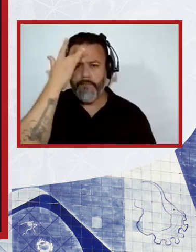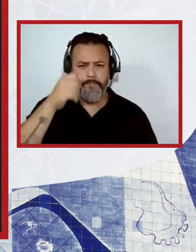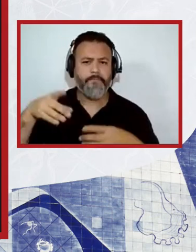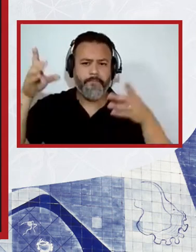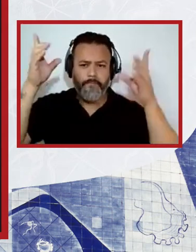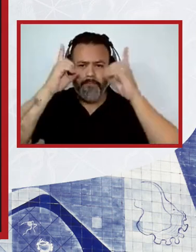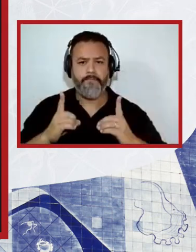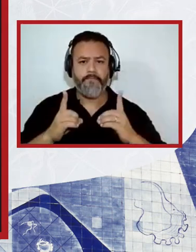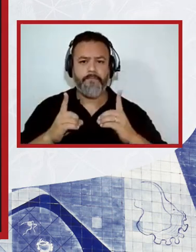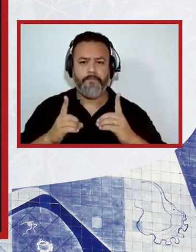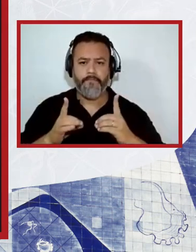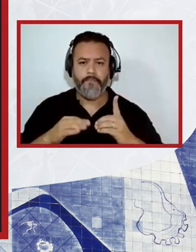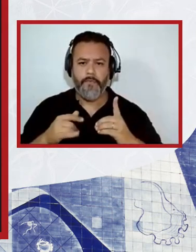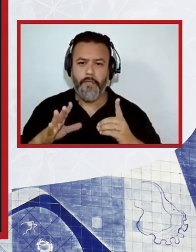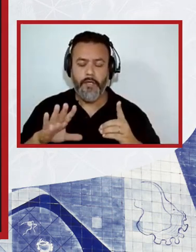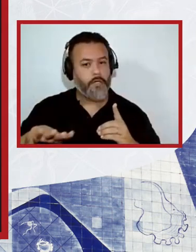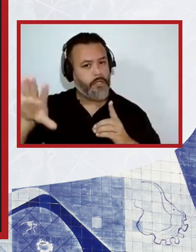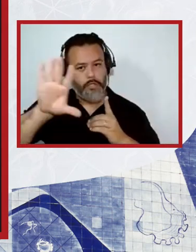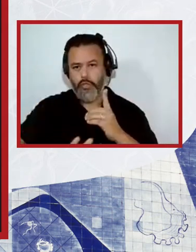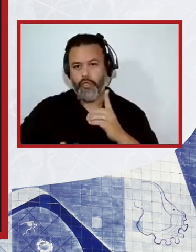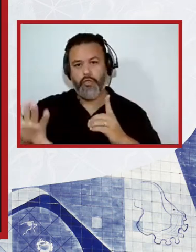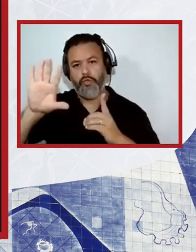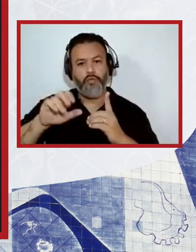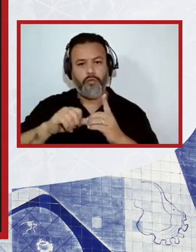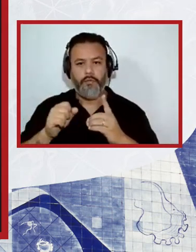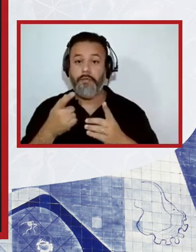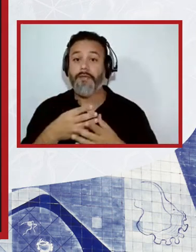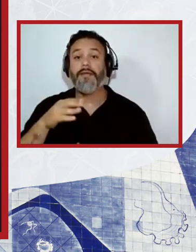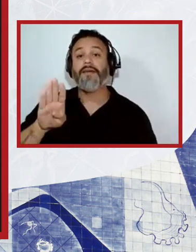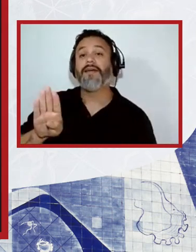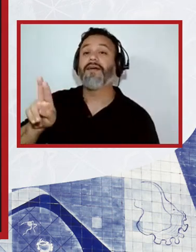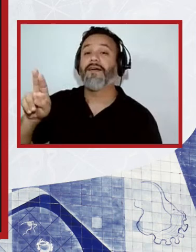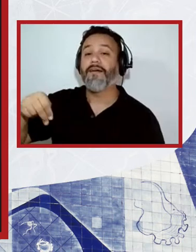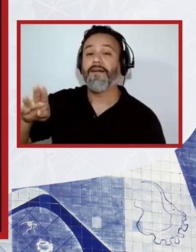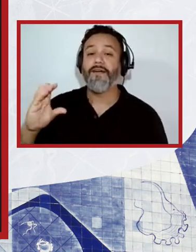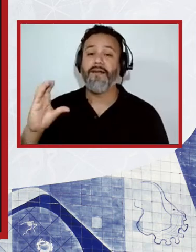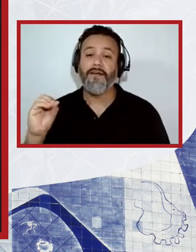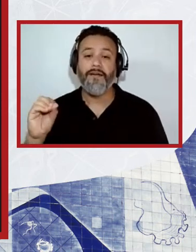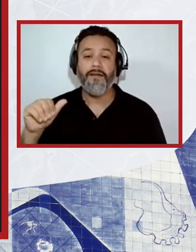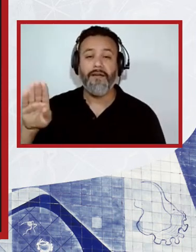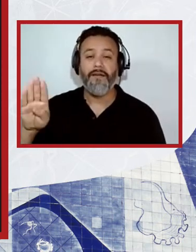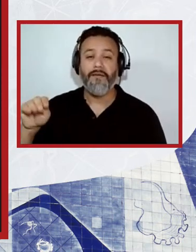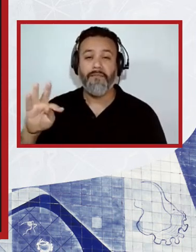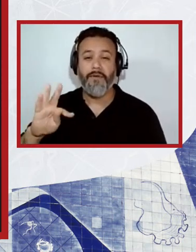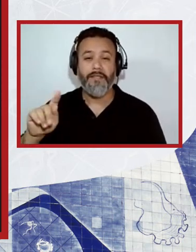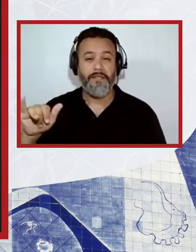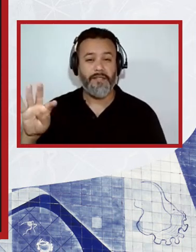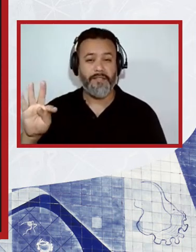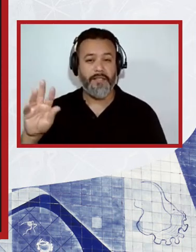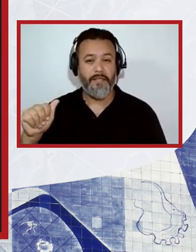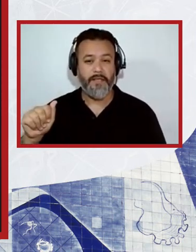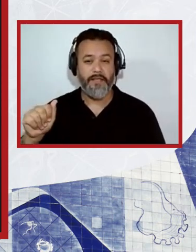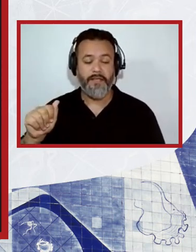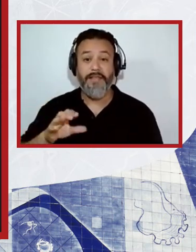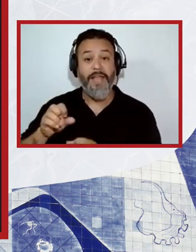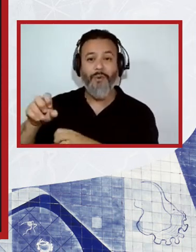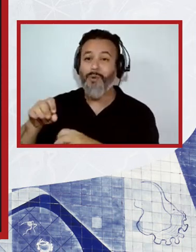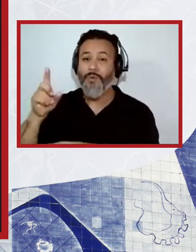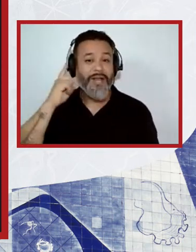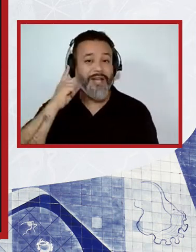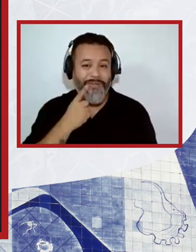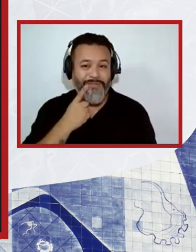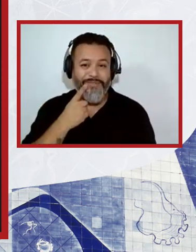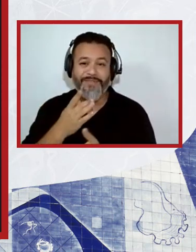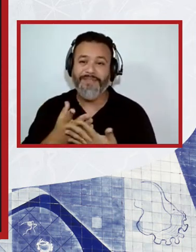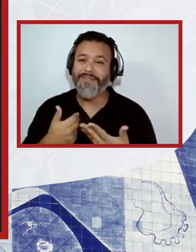eu, deficiência total, e temos o Bruno Batista, que é um educador surdo. Então, por isso que eu estou aprendendo